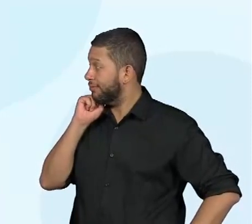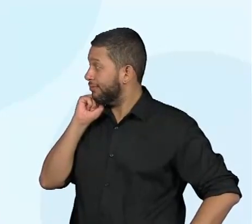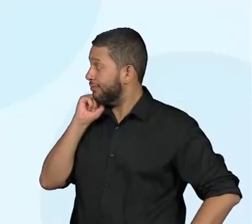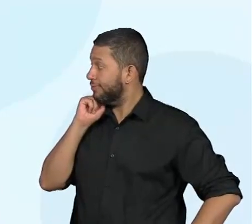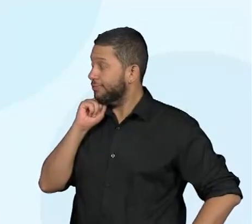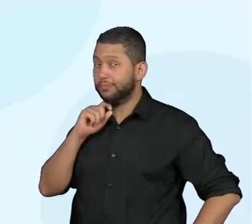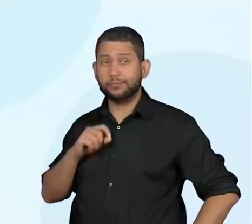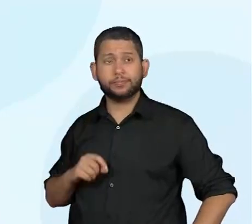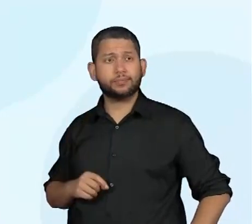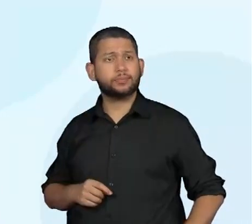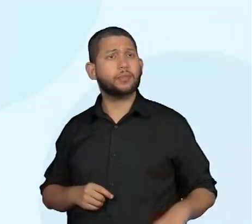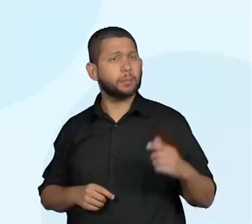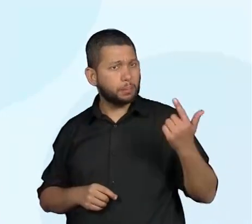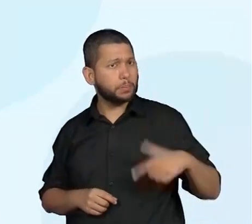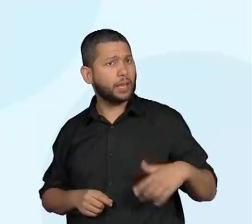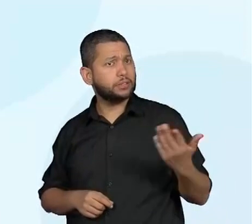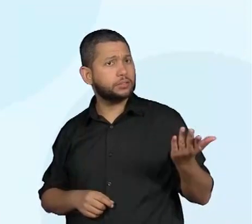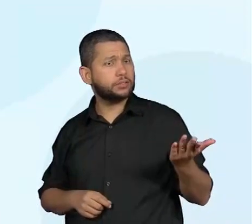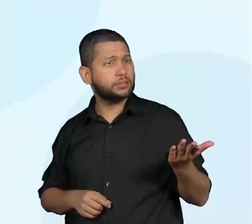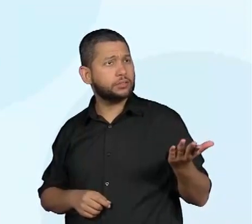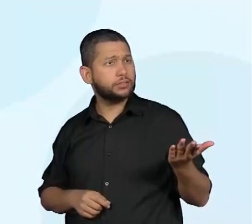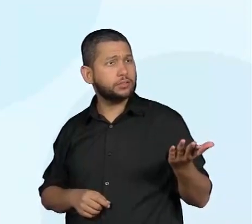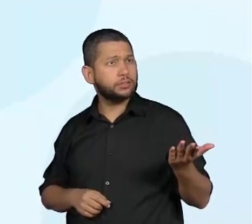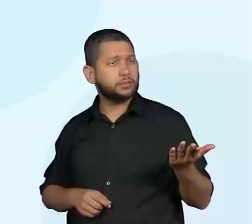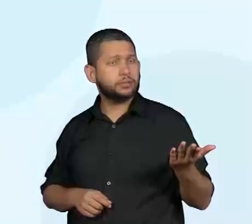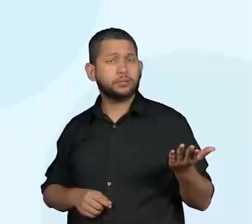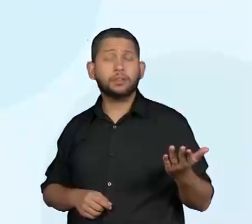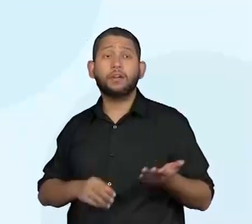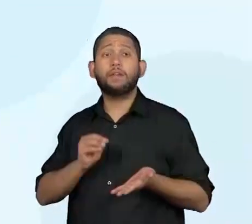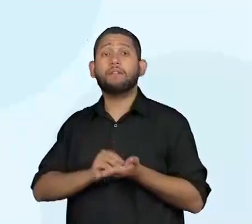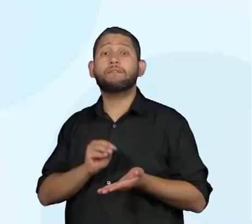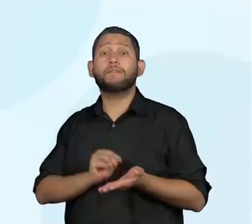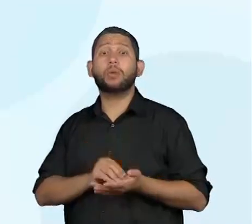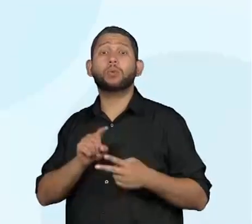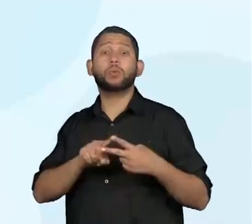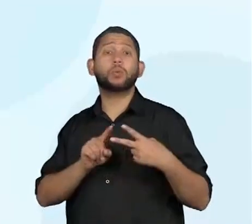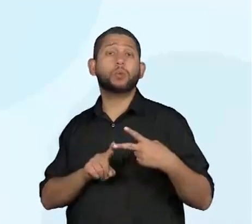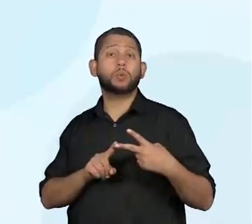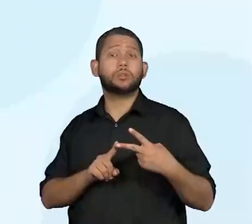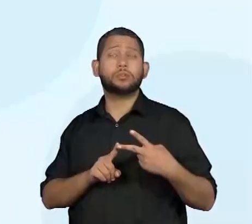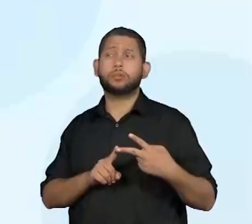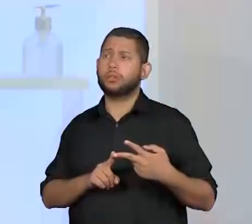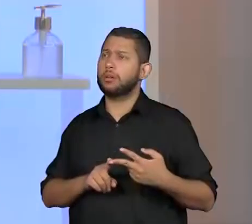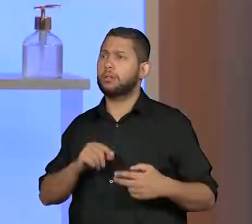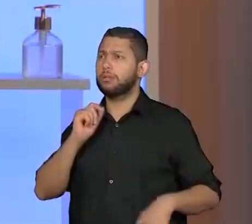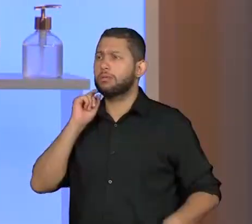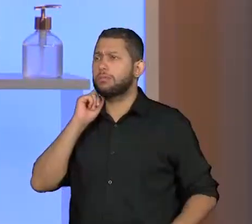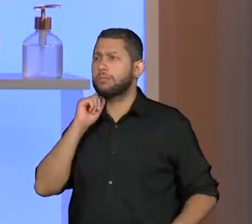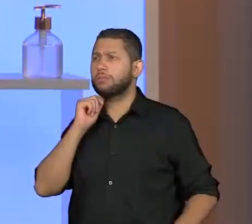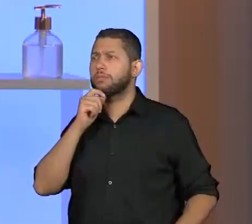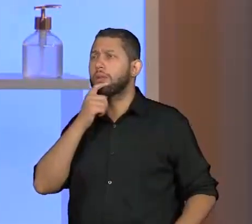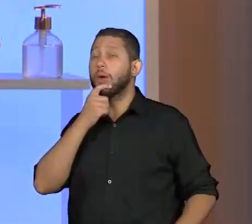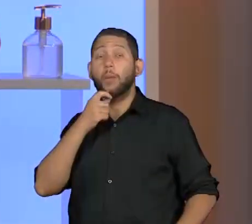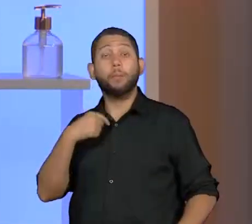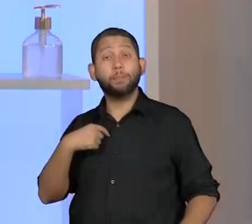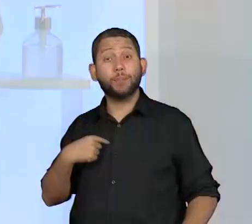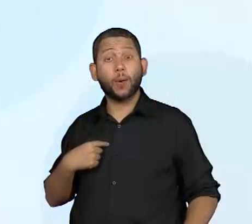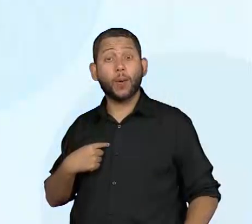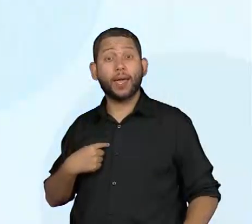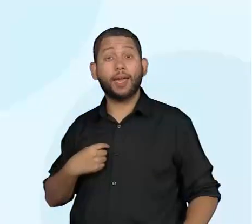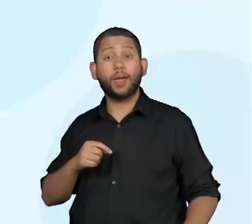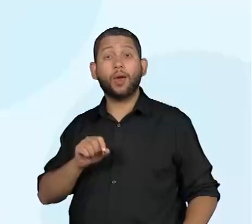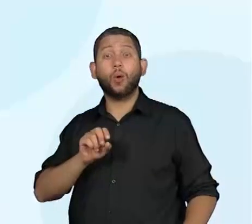Mais alguma, professor Adriano? Temos que colocar mais duas. Mais duas? Pode colocar as suas. Então coloca o Aikido.